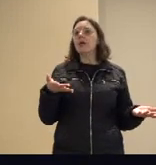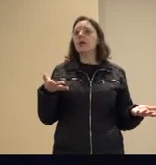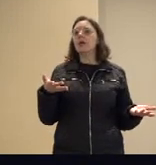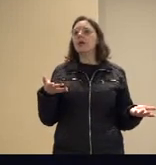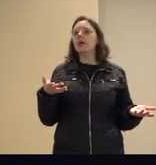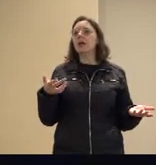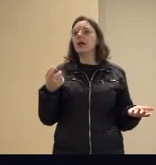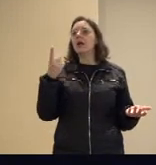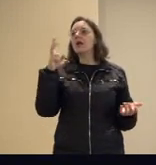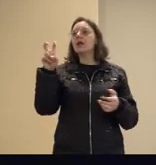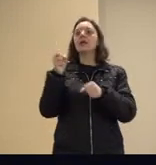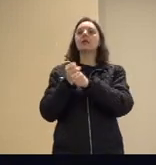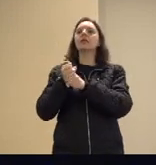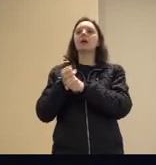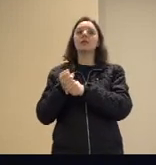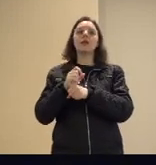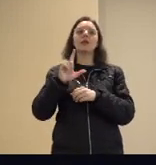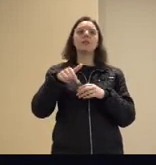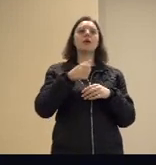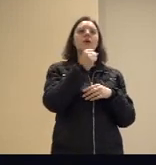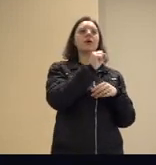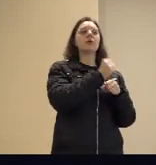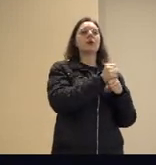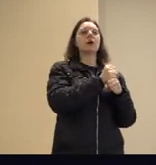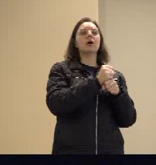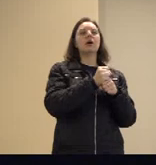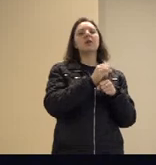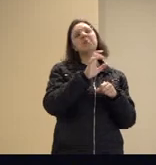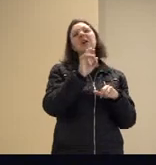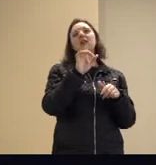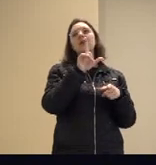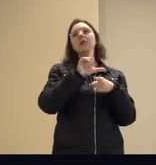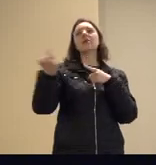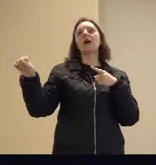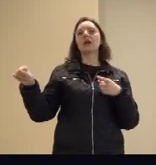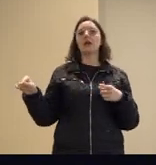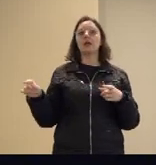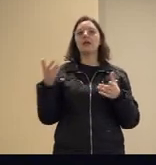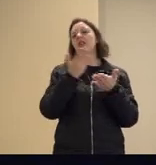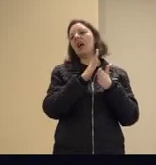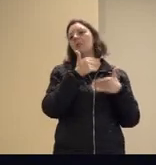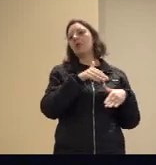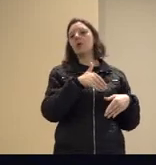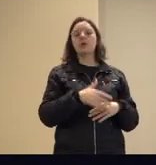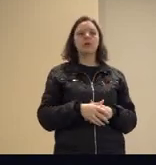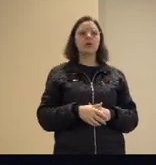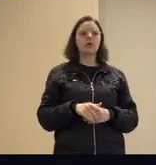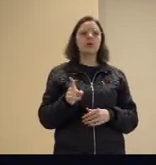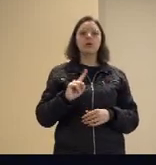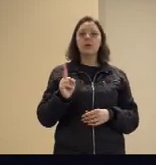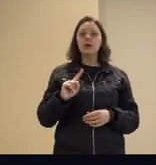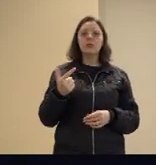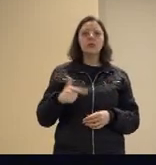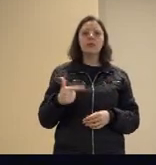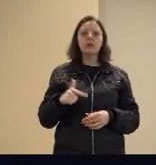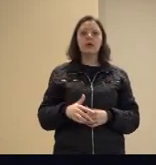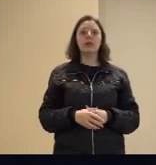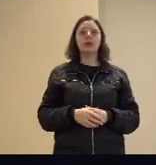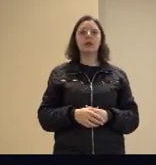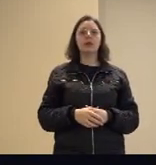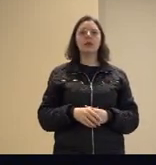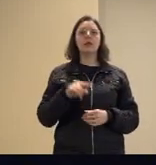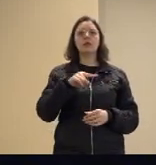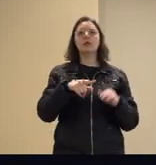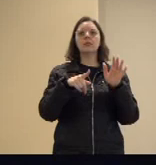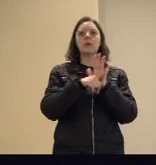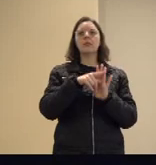prisão. Não é passou 8 anos. Ah, não, eu já acho que tu pode... Acabou a tua pena, vai embora. Não, não tem. Isso é só para